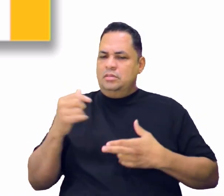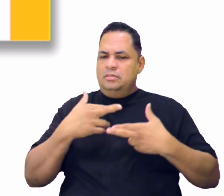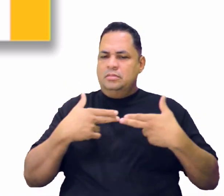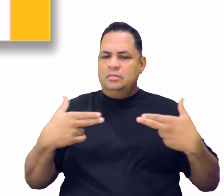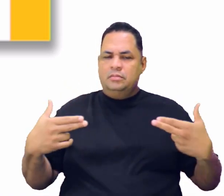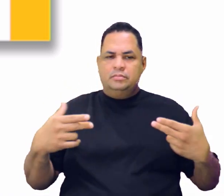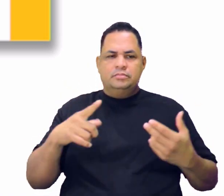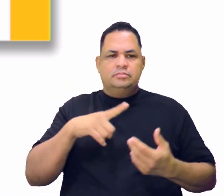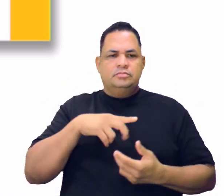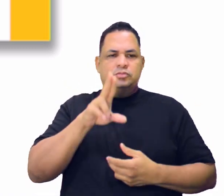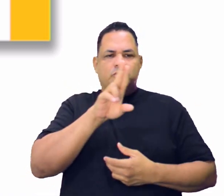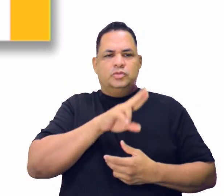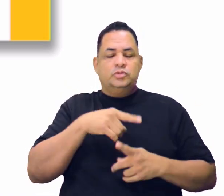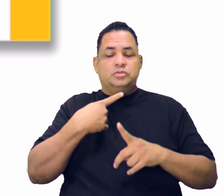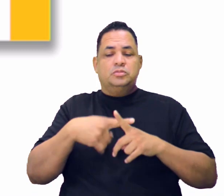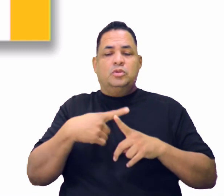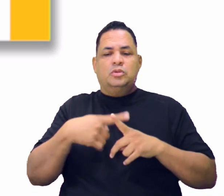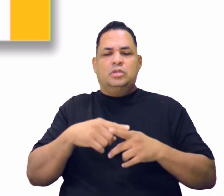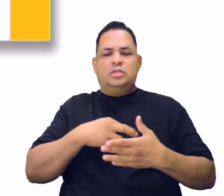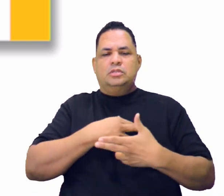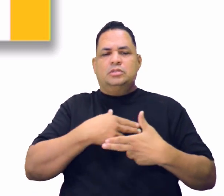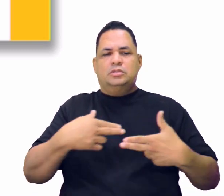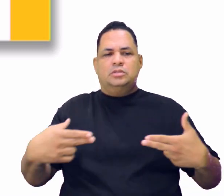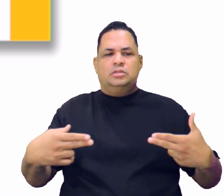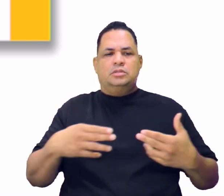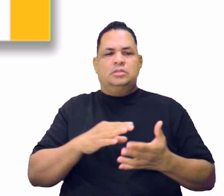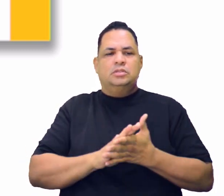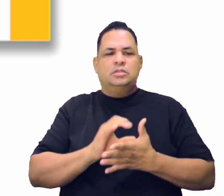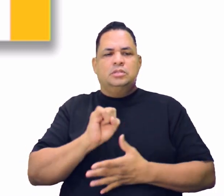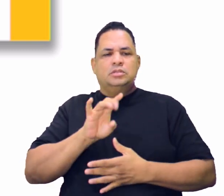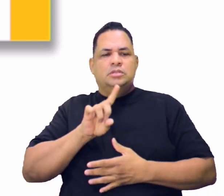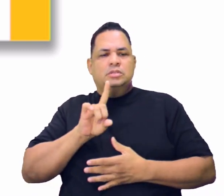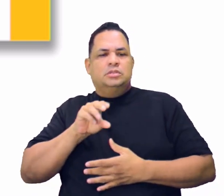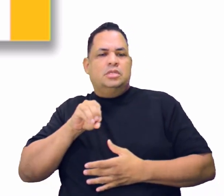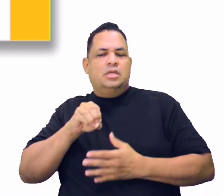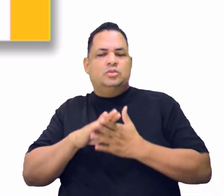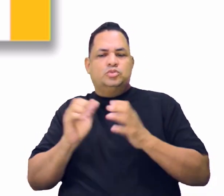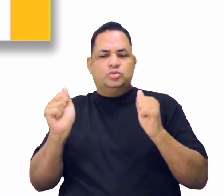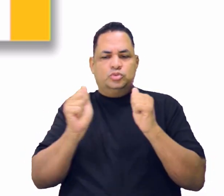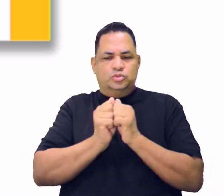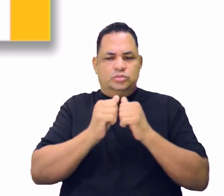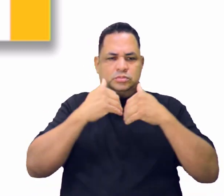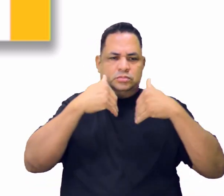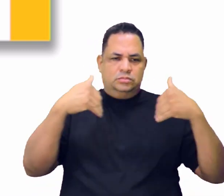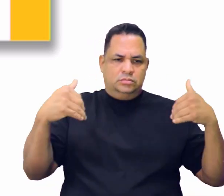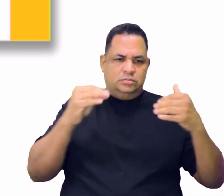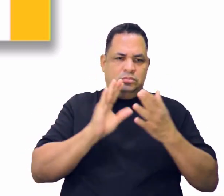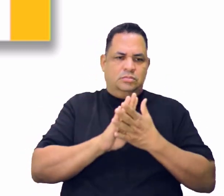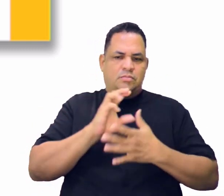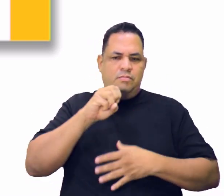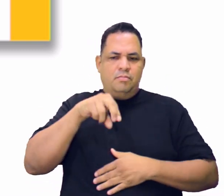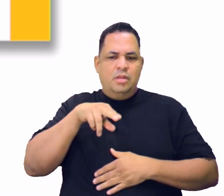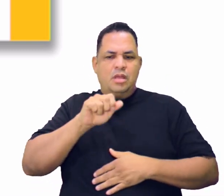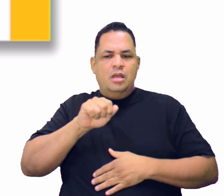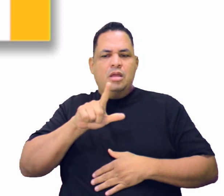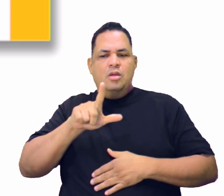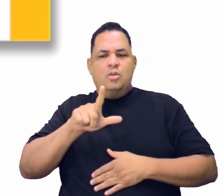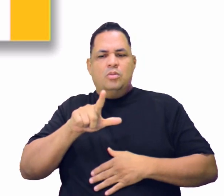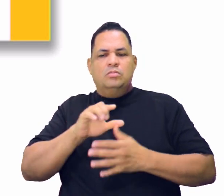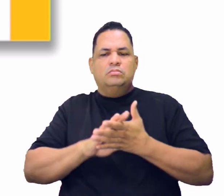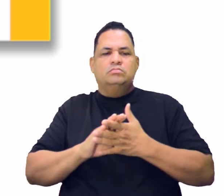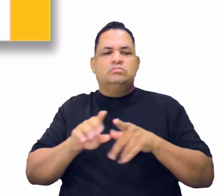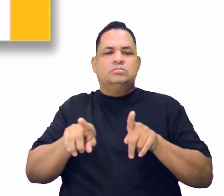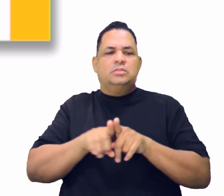Trabalharemos aqui, ó, o emprego dos porquês, se não e se não, mal com L, mal com